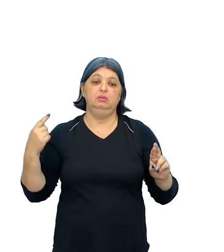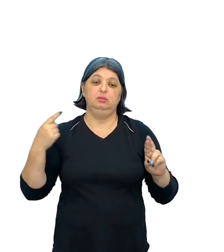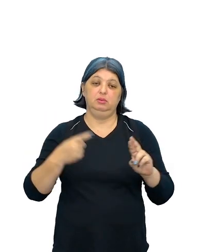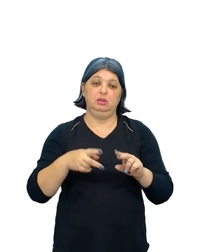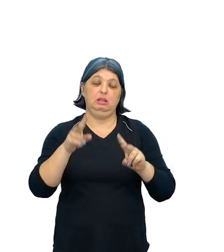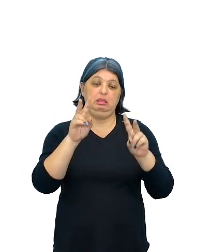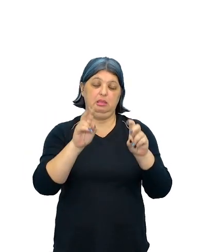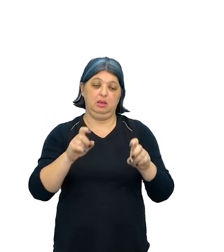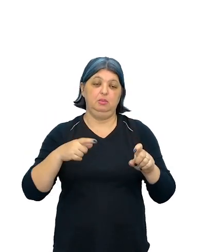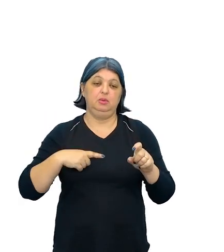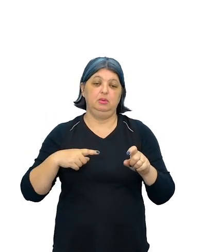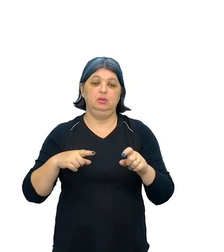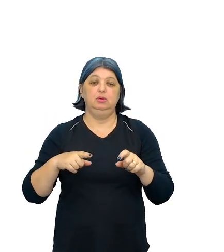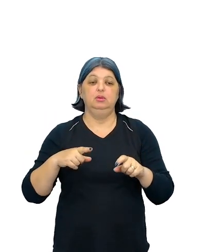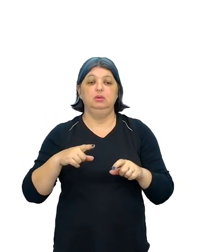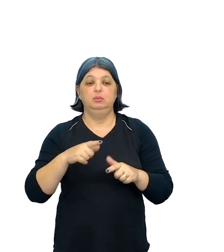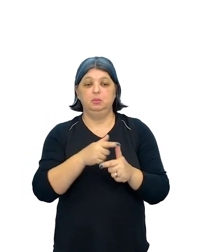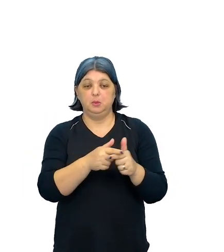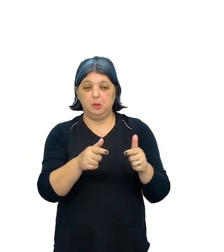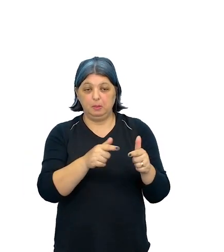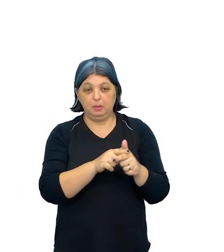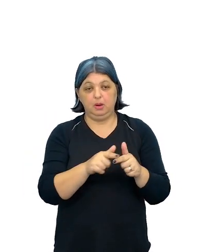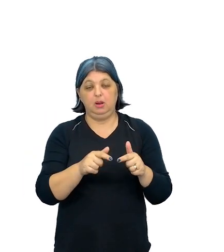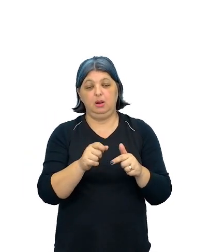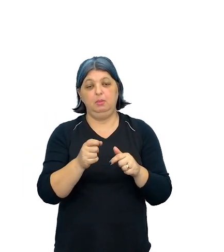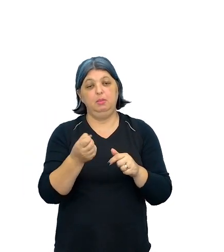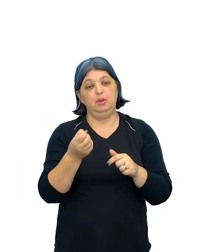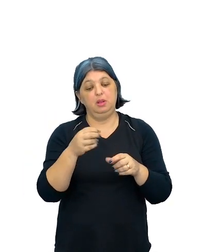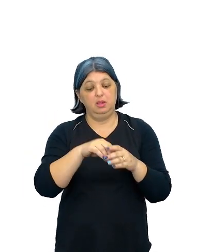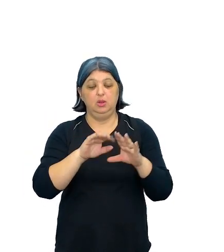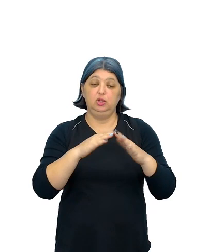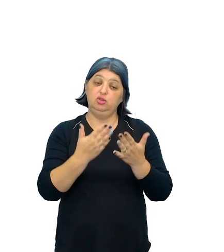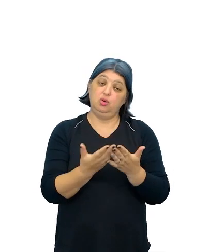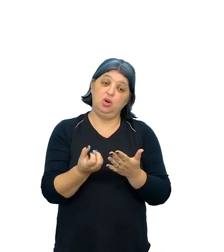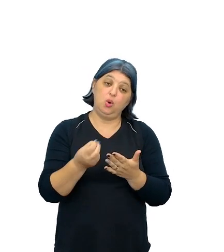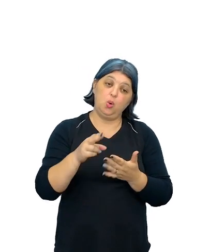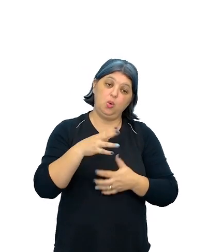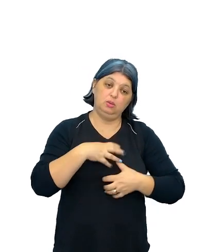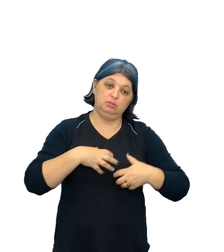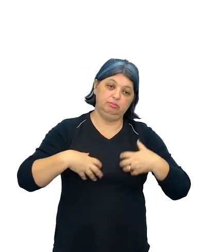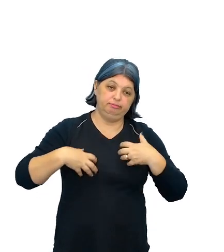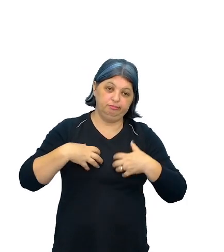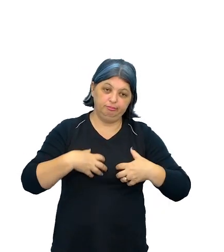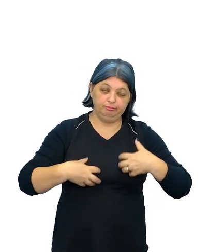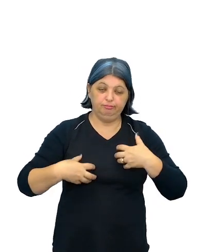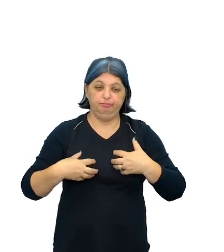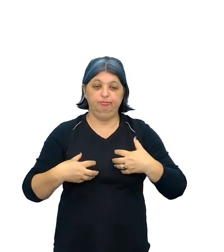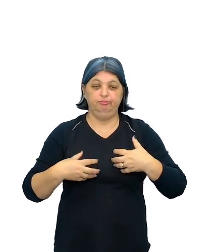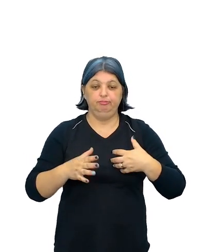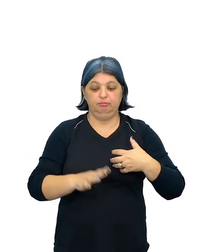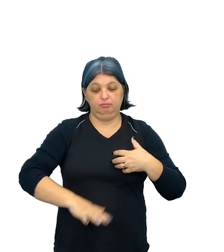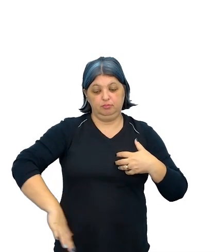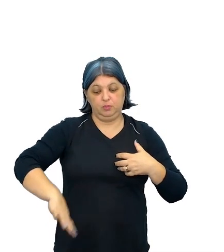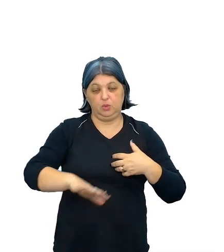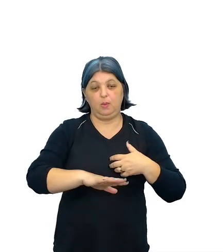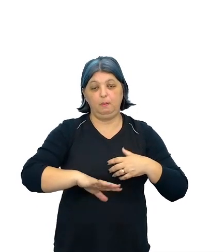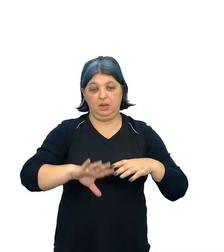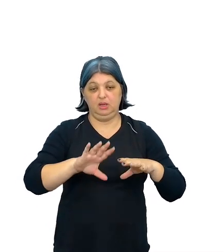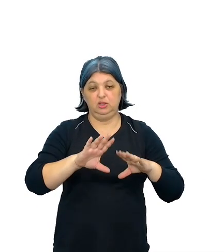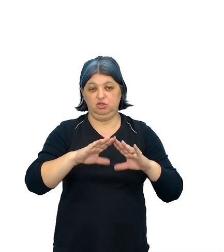de problemas que envolvam situações na escola ou que aflijam os estudantes, né, no meio ambiente